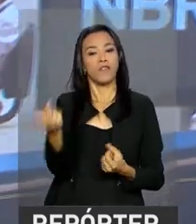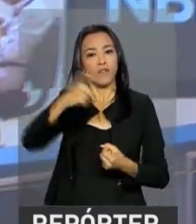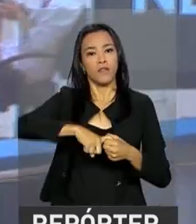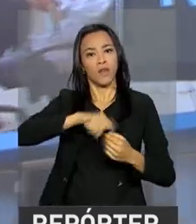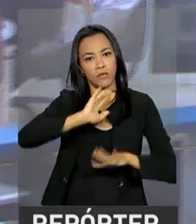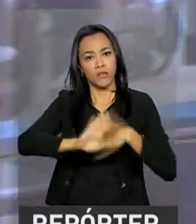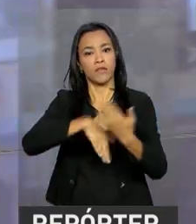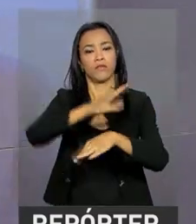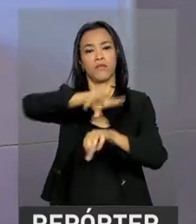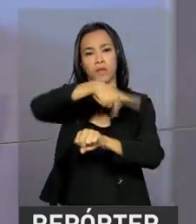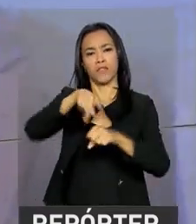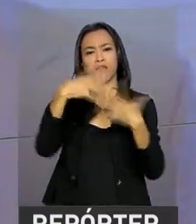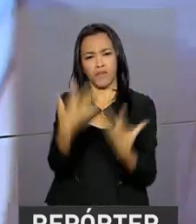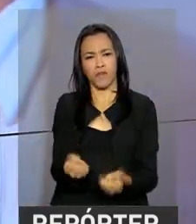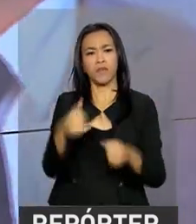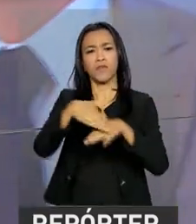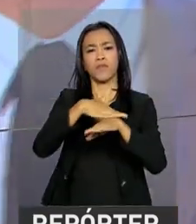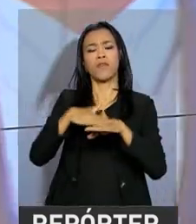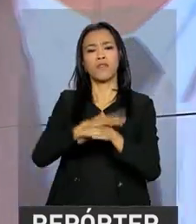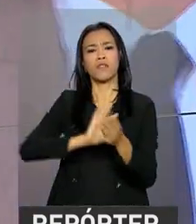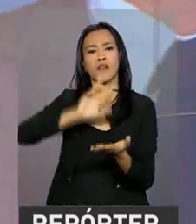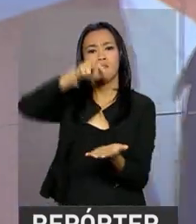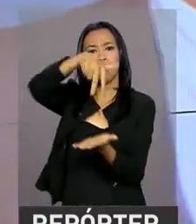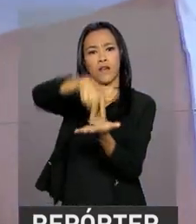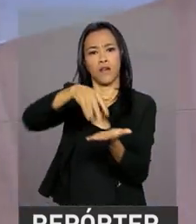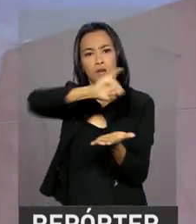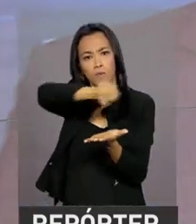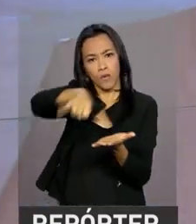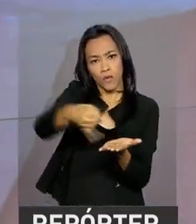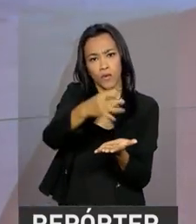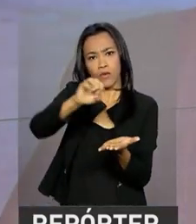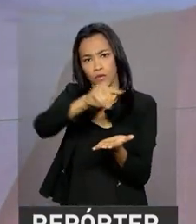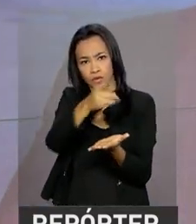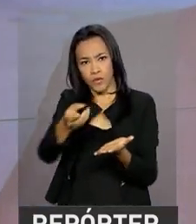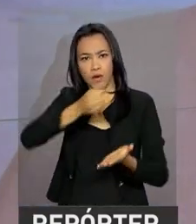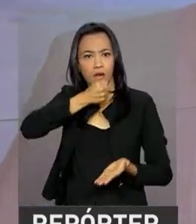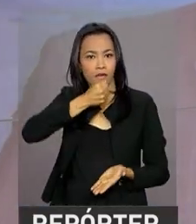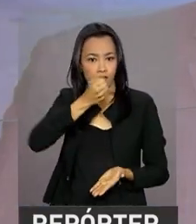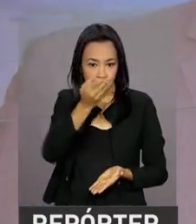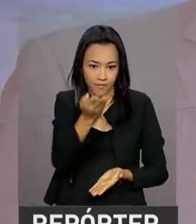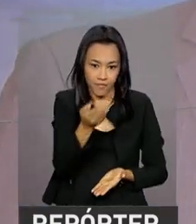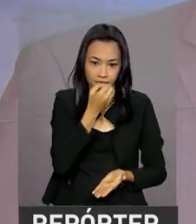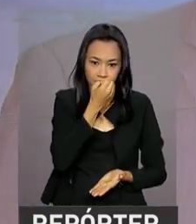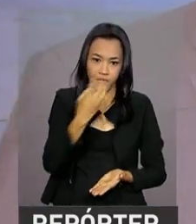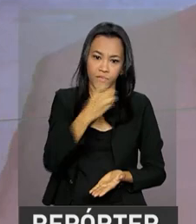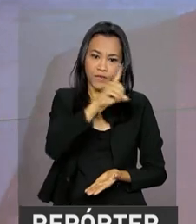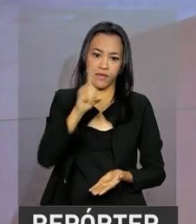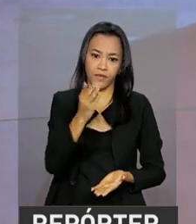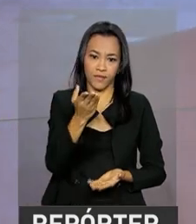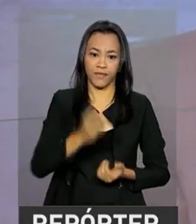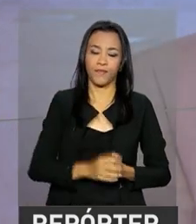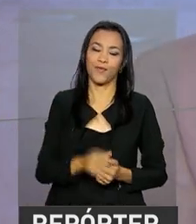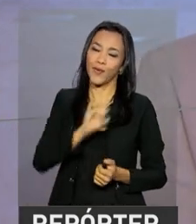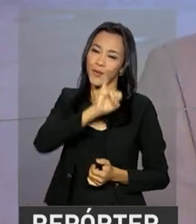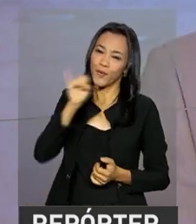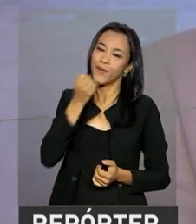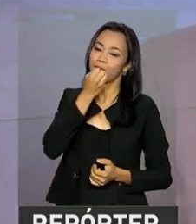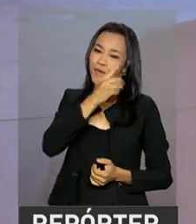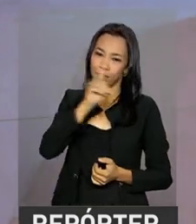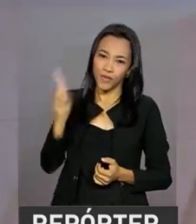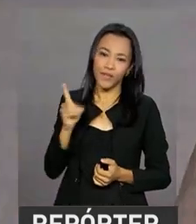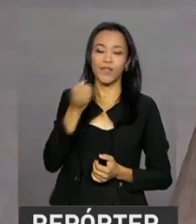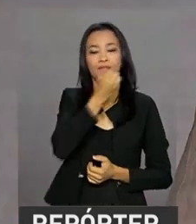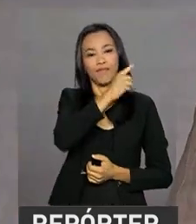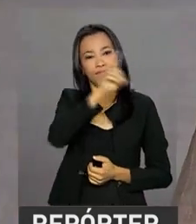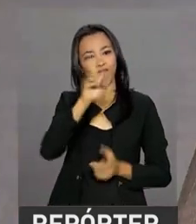Vamos conversar com o João Pedro Neto, que está lá no Palácio Planalto, tem mais informações para a gente. O JP, bom dia. Oi, Leandro, bom dia para você também,